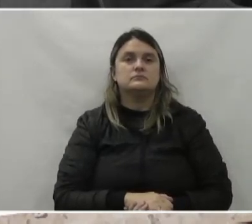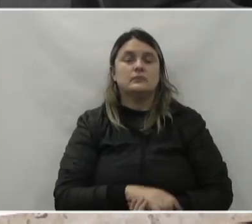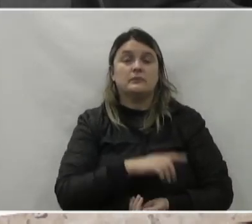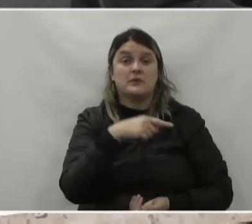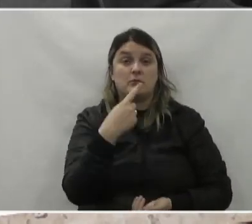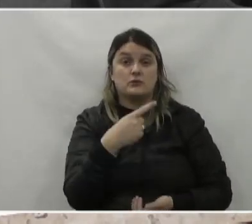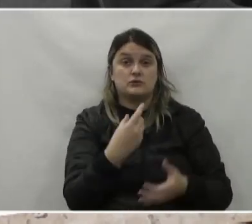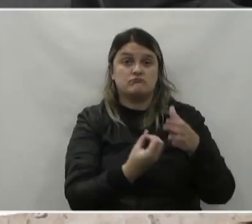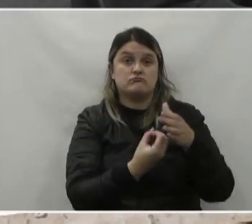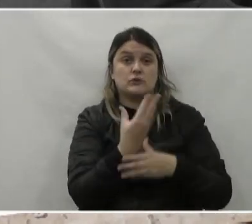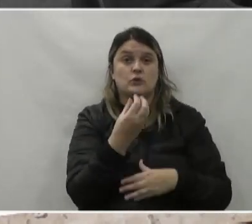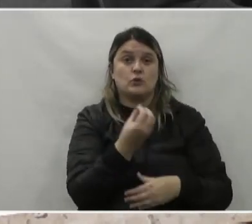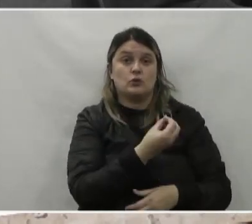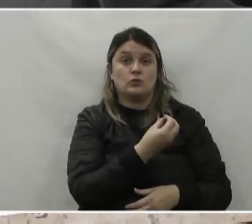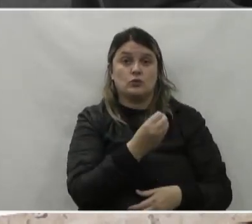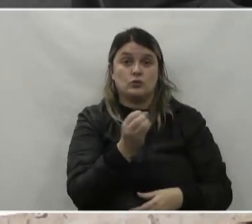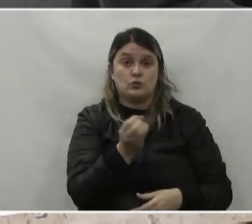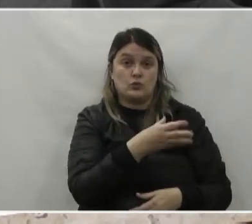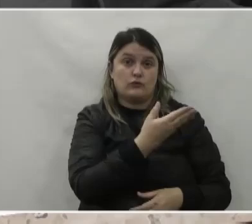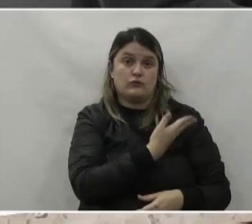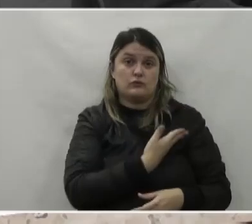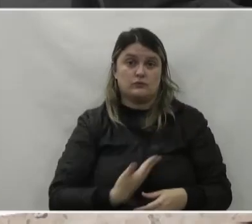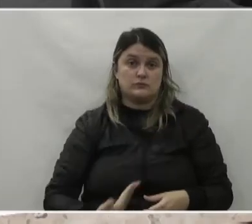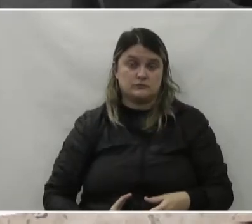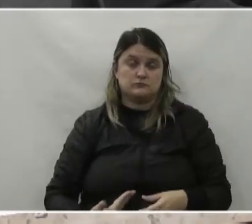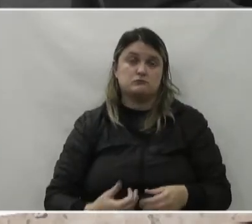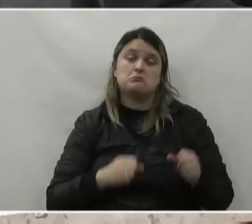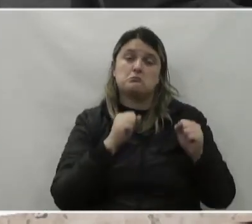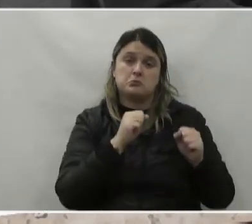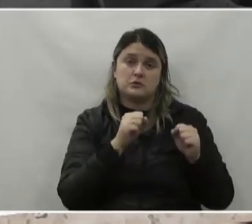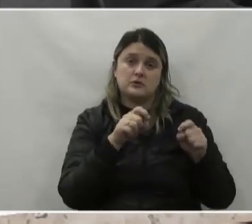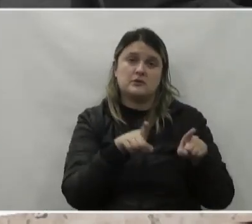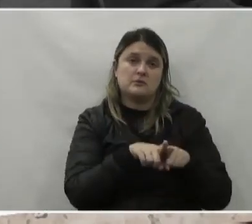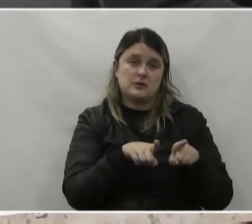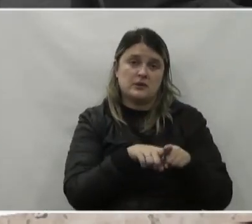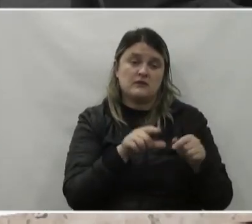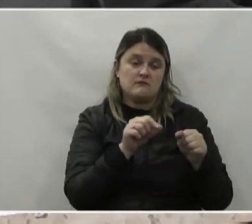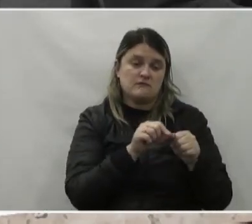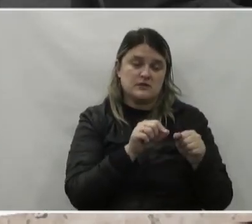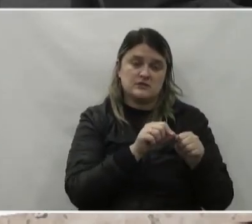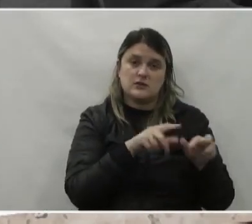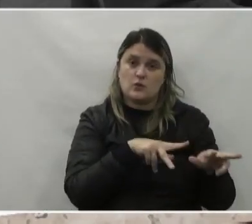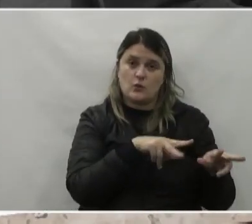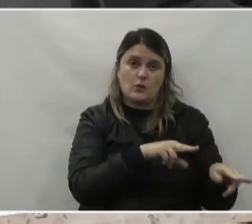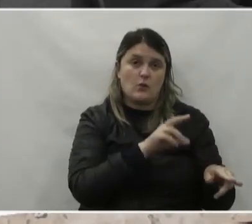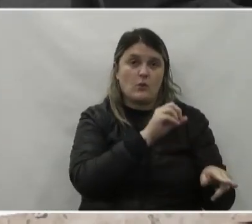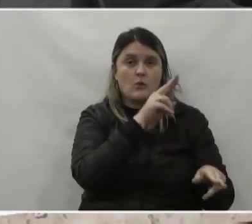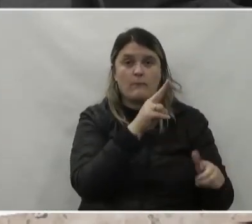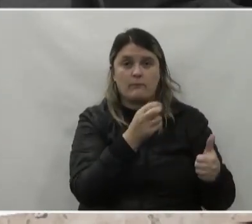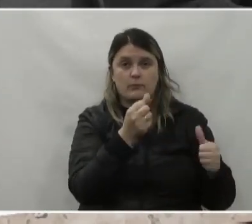governo, que poderia também ter feito essa